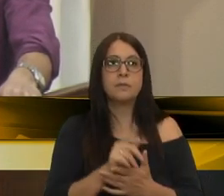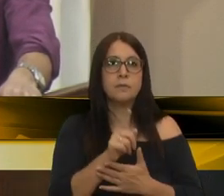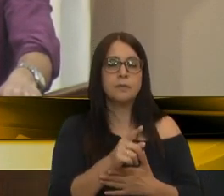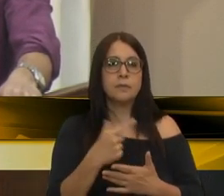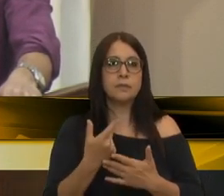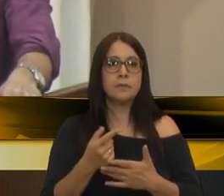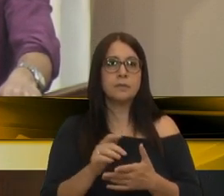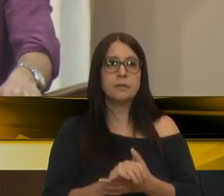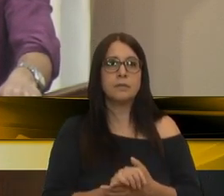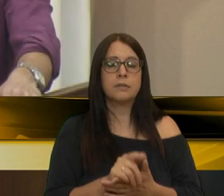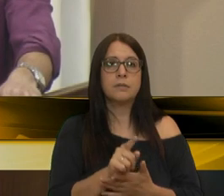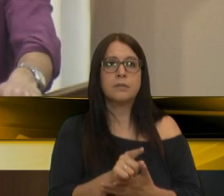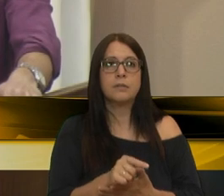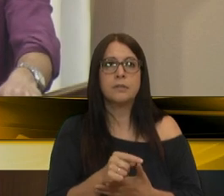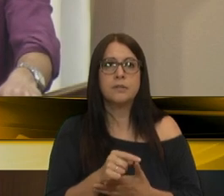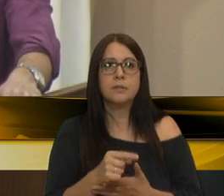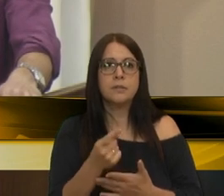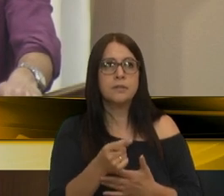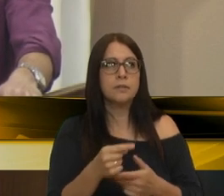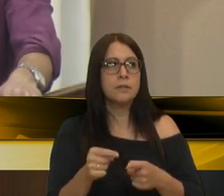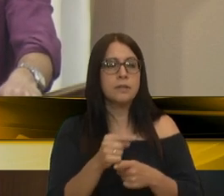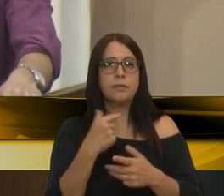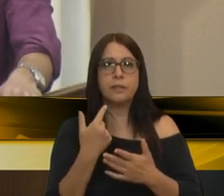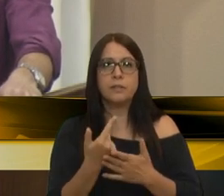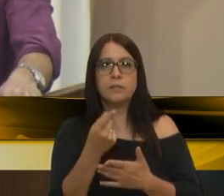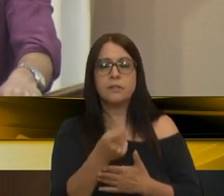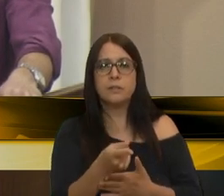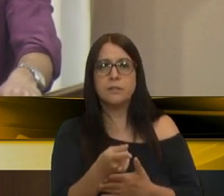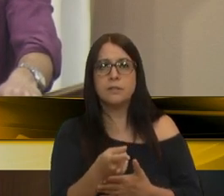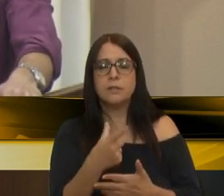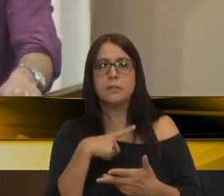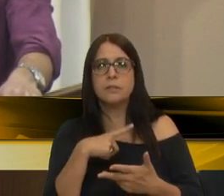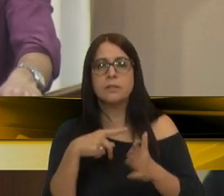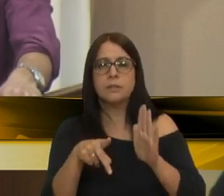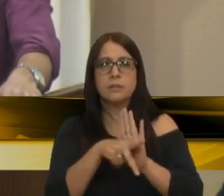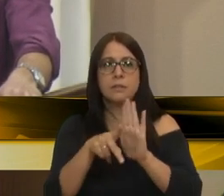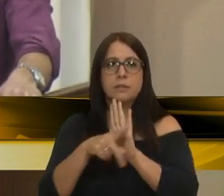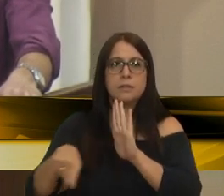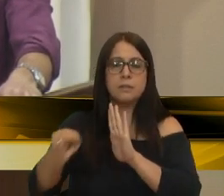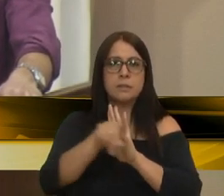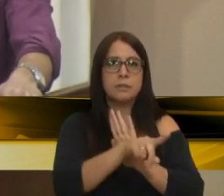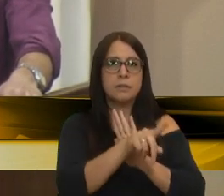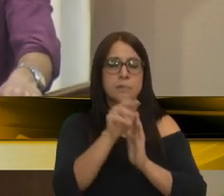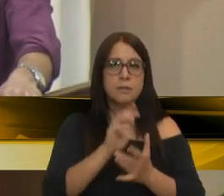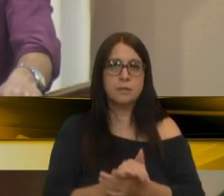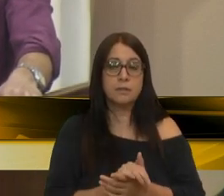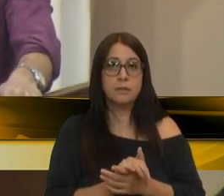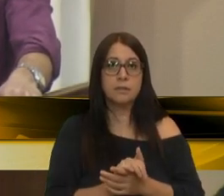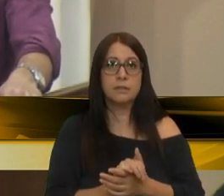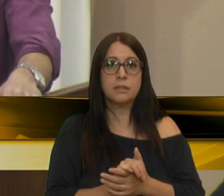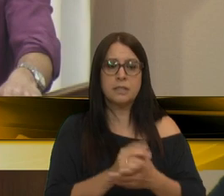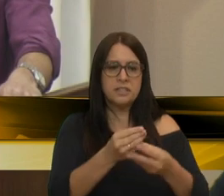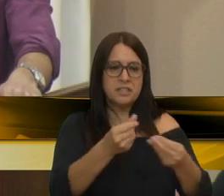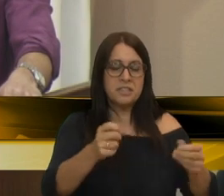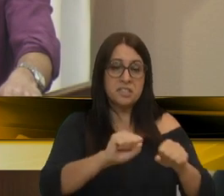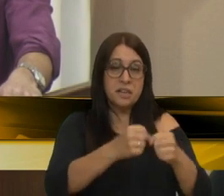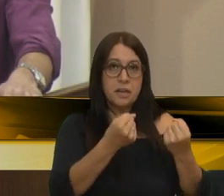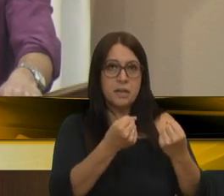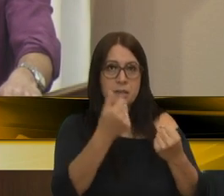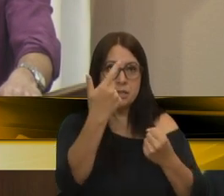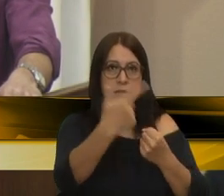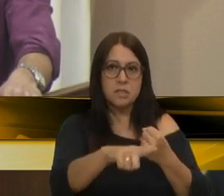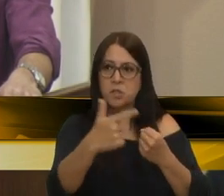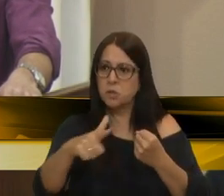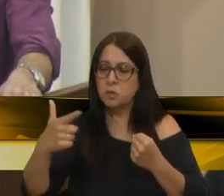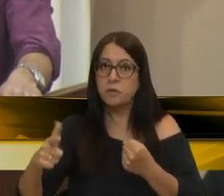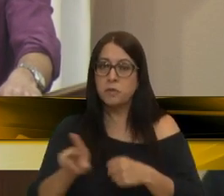as pessoas, tem que pensar também na saúde. Temos patrimônios aqui em Caxias do Sul sendo deteriorado e, repito,